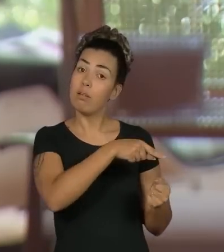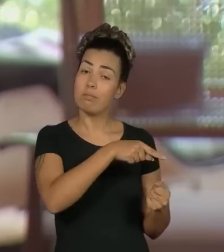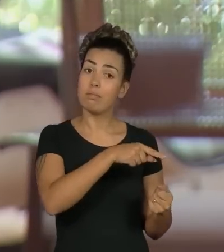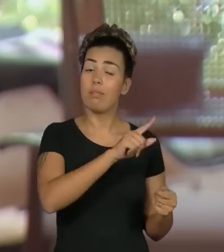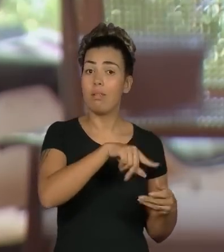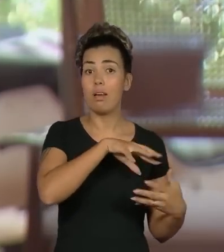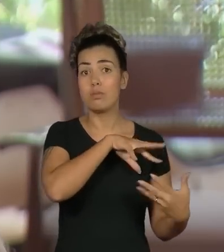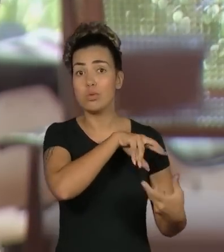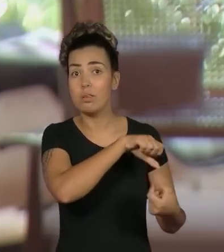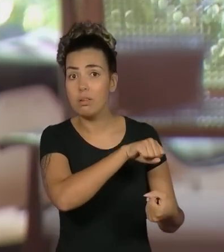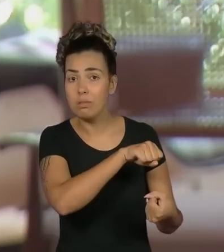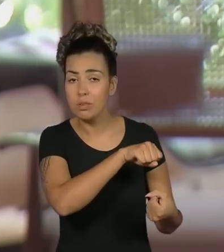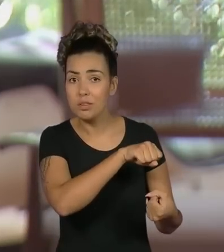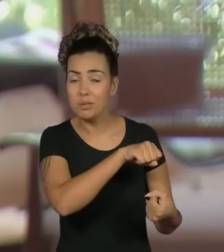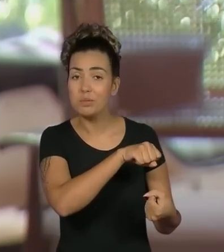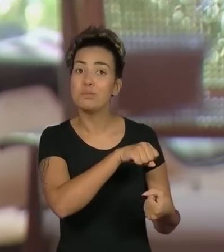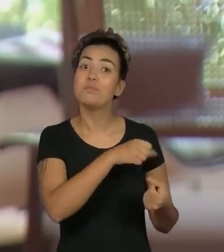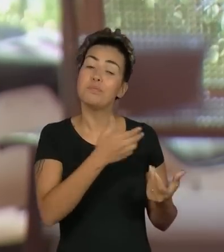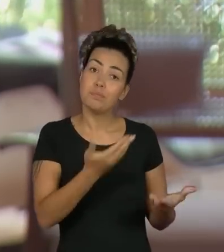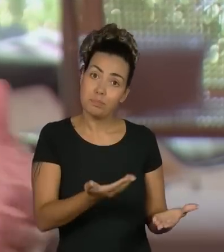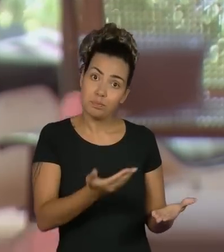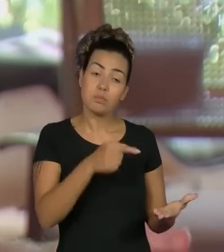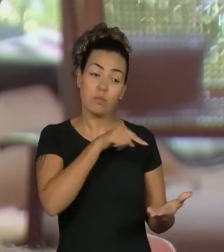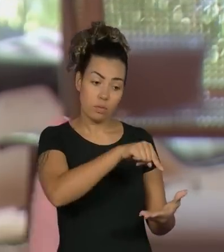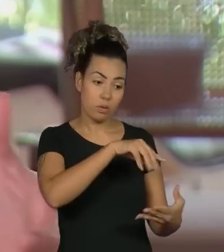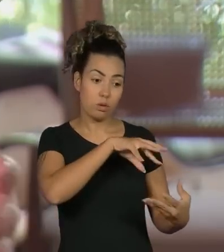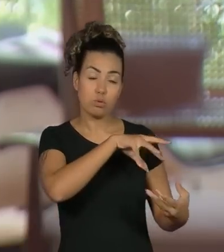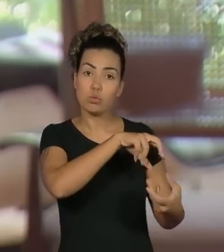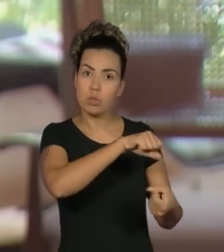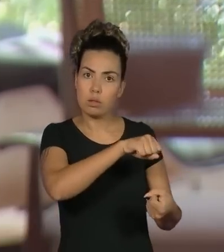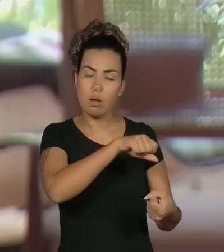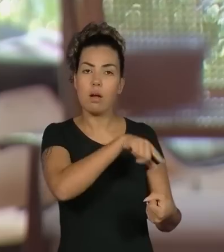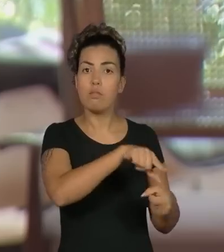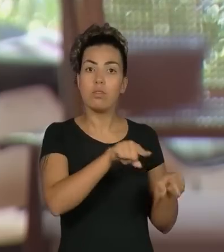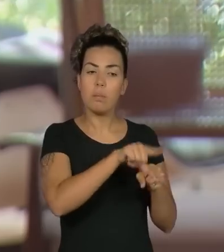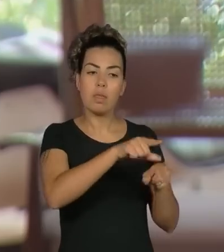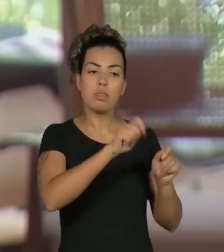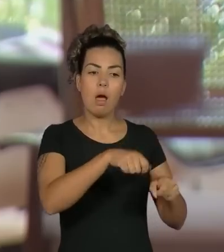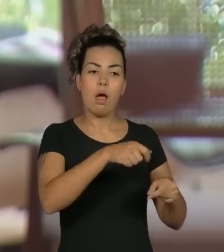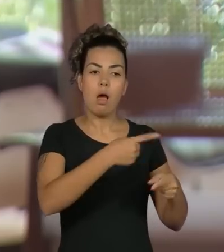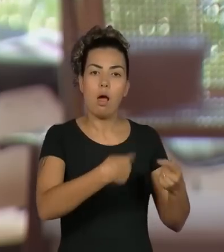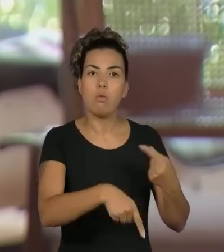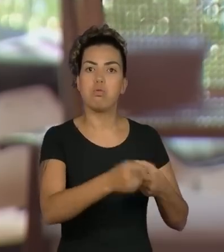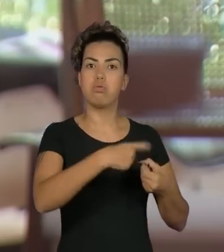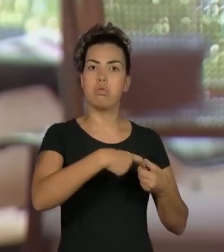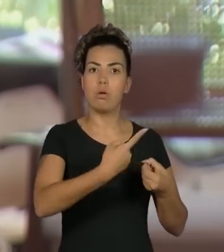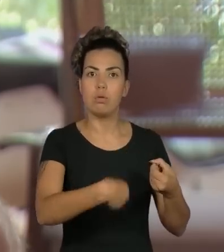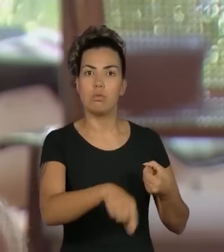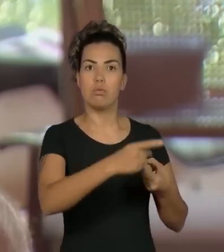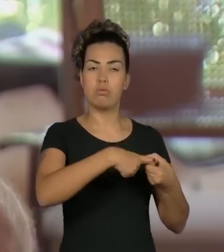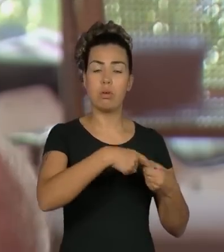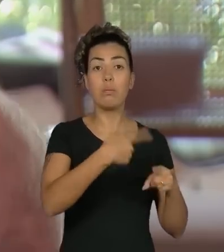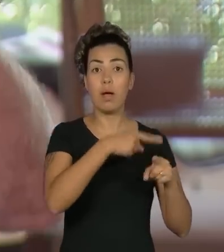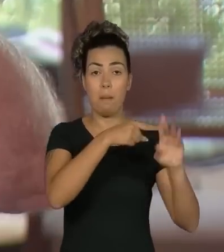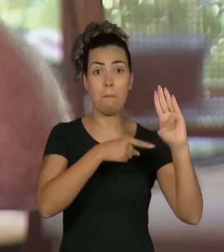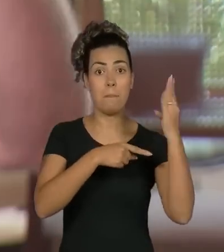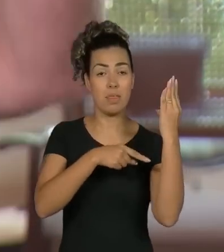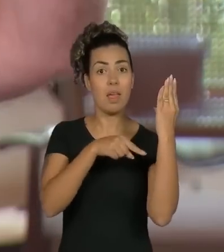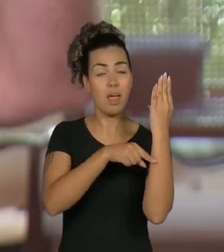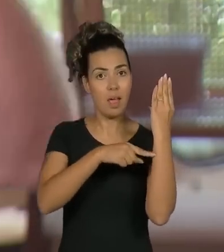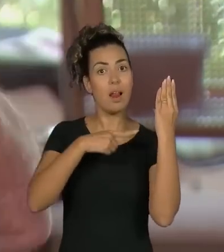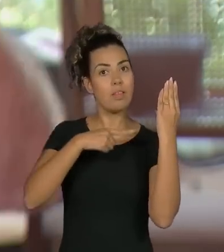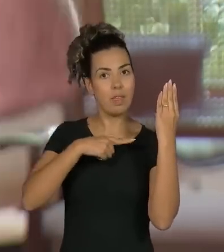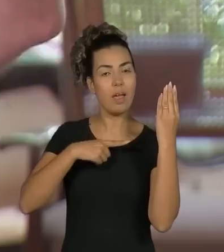renovável, e nesse processo de renovação ela não só estoca CO2 dentro da madeira,